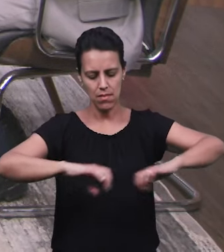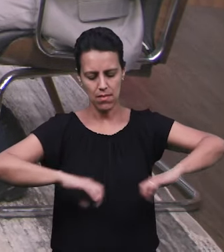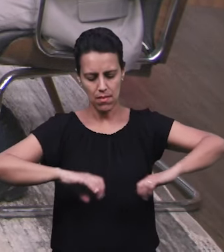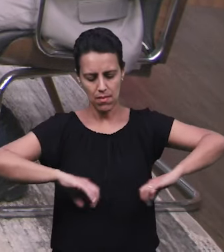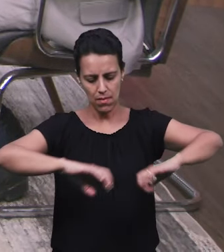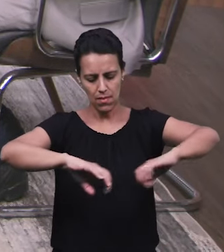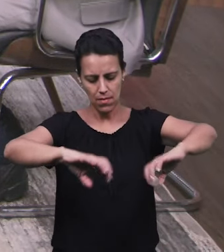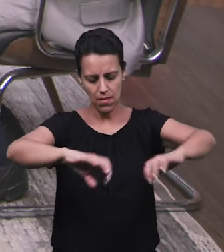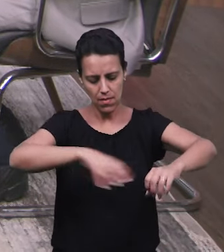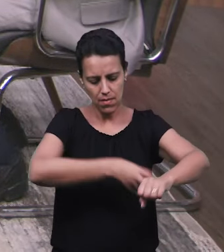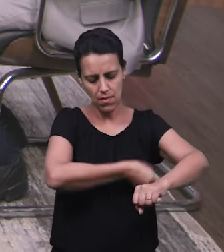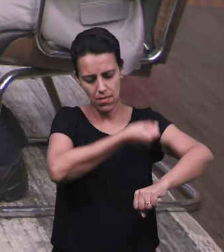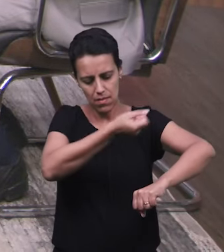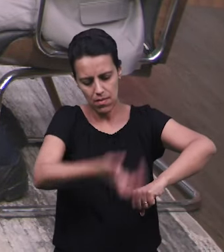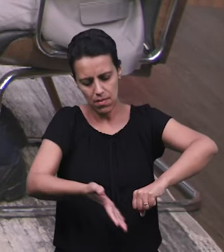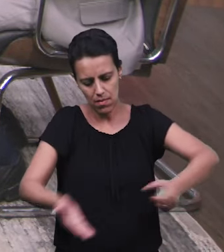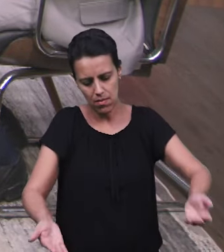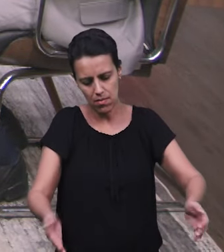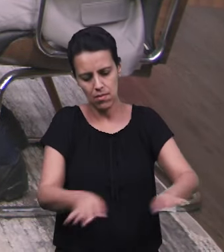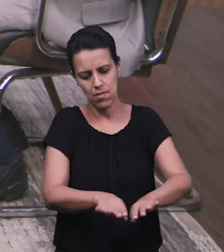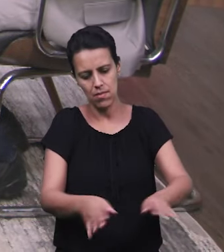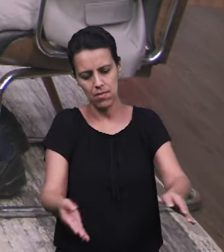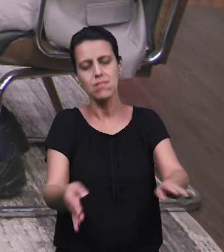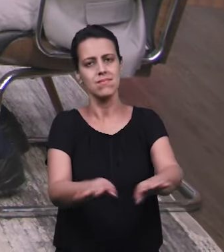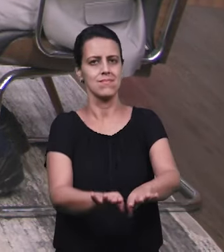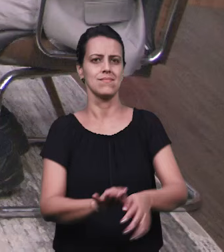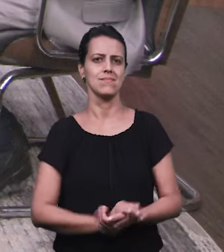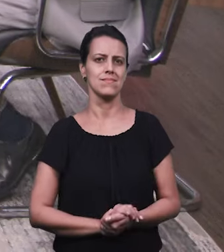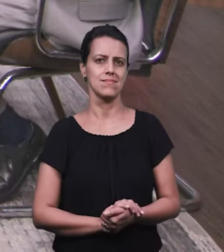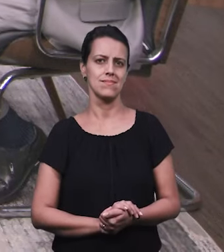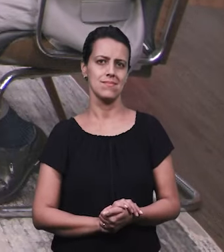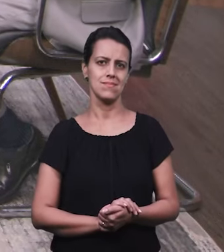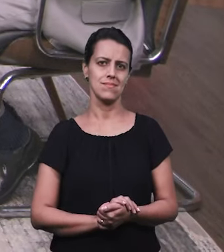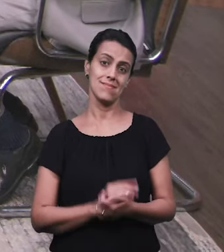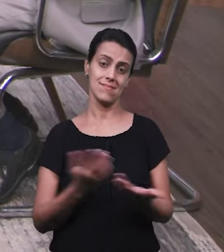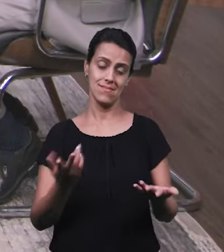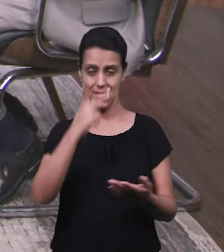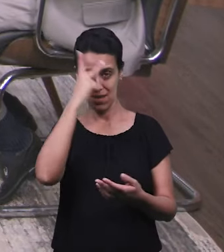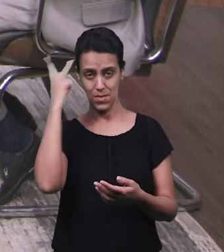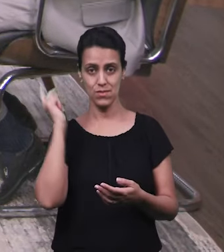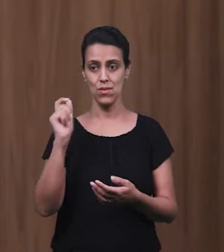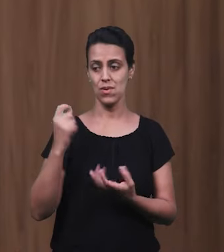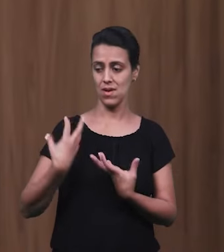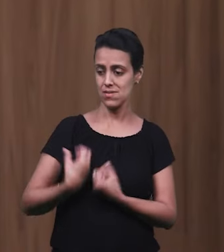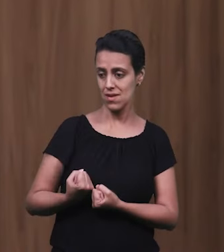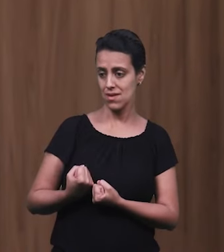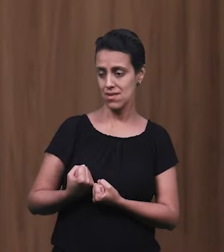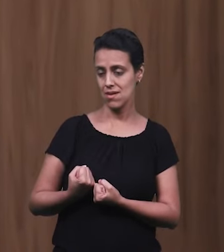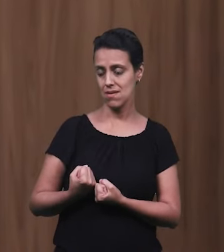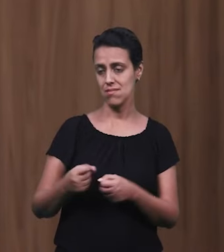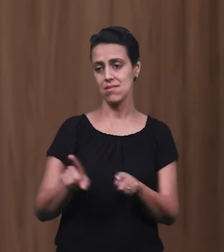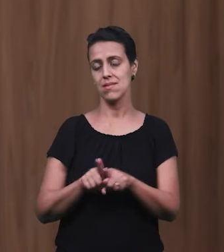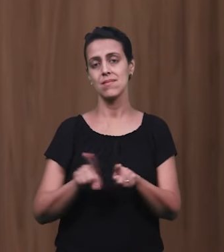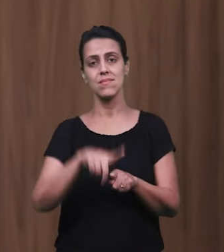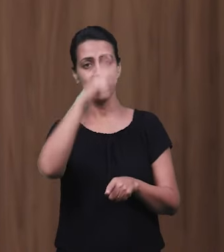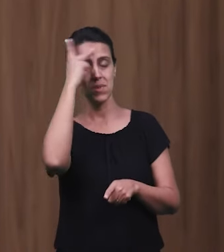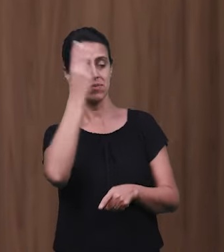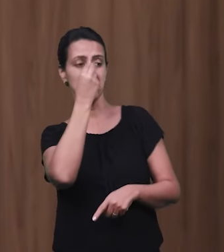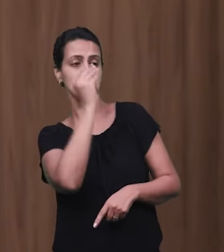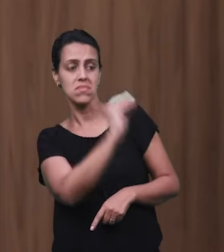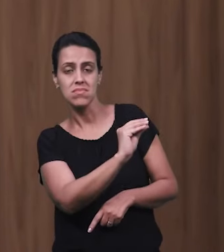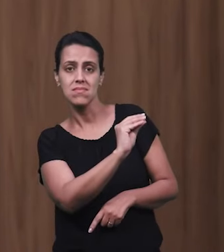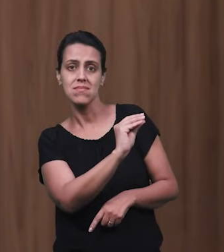período da igreja. Aqueles que aceitam, aqueles que rejeitam, entendeu? Que um dia, de certa forma, estão mostrando o